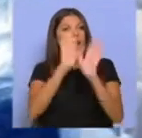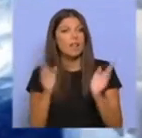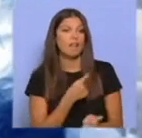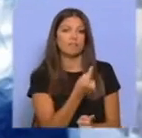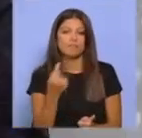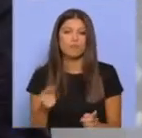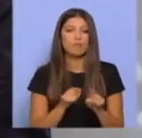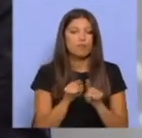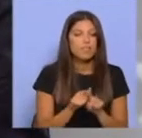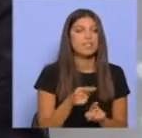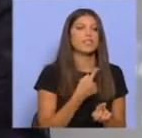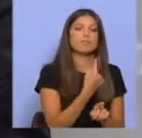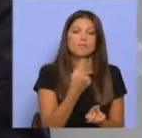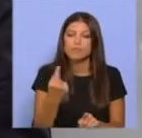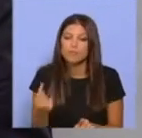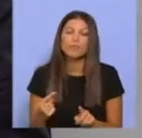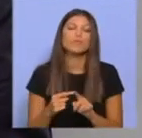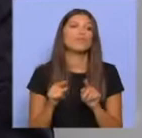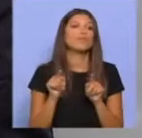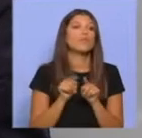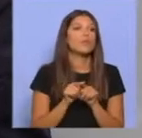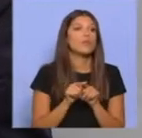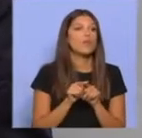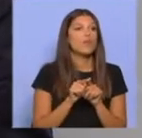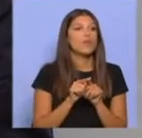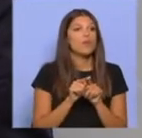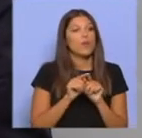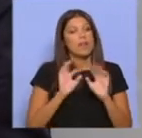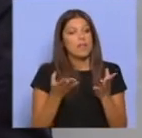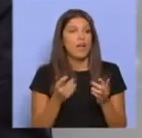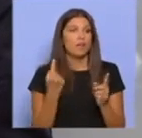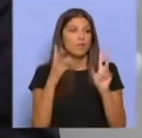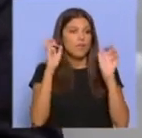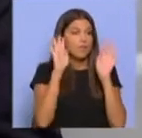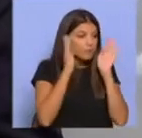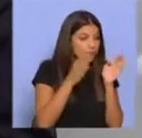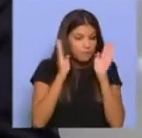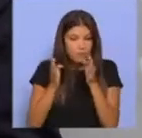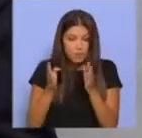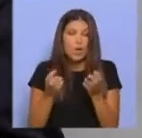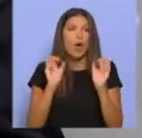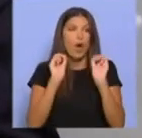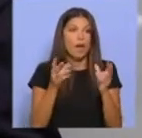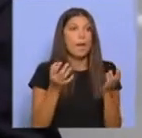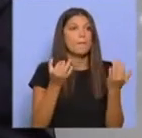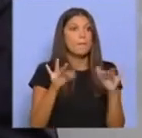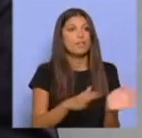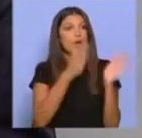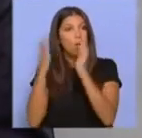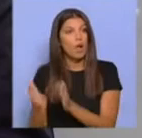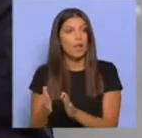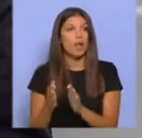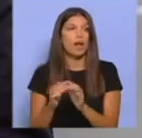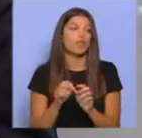dar respostas, que têm popularidade para a qual estão sempre a olhar, mas a par com essa reação, que é normal e compreensível